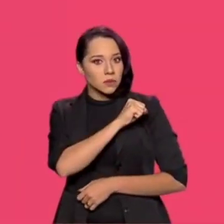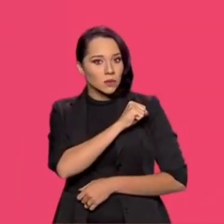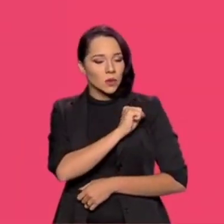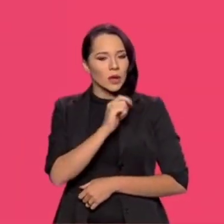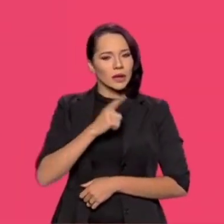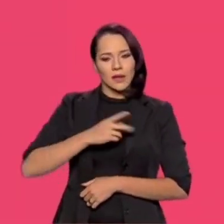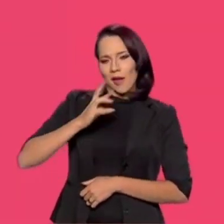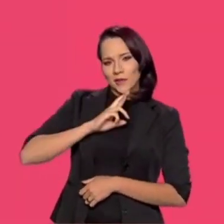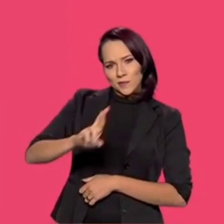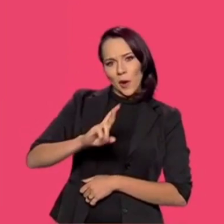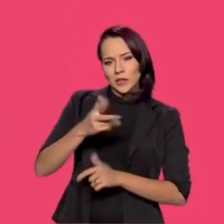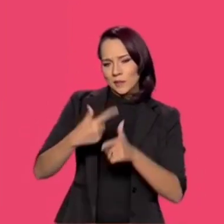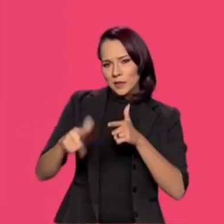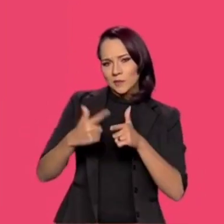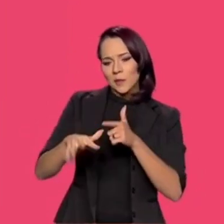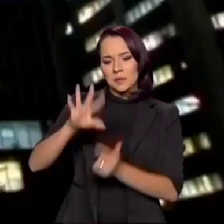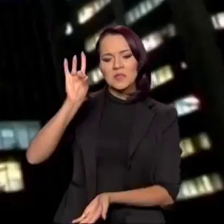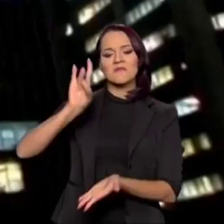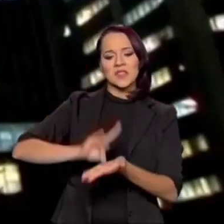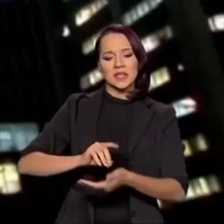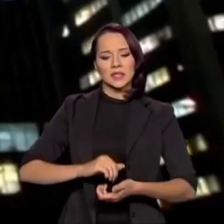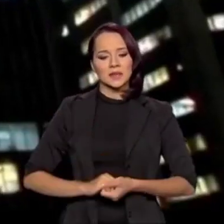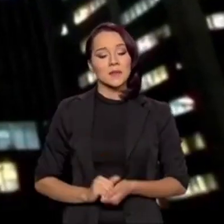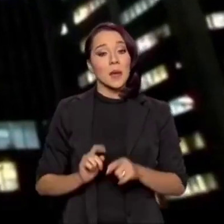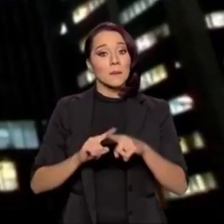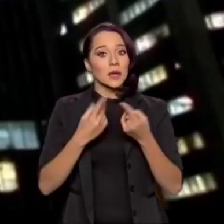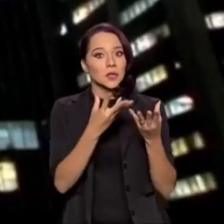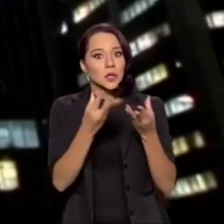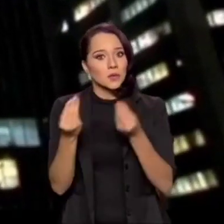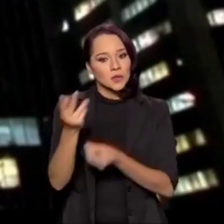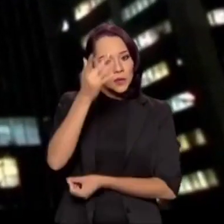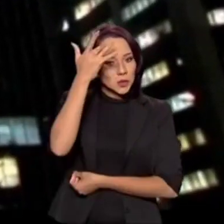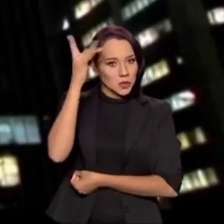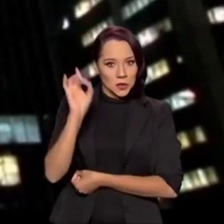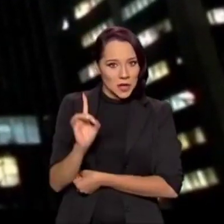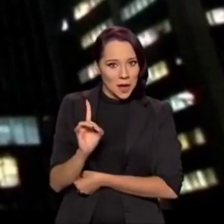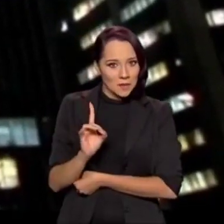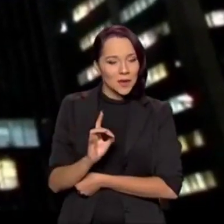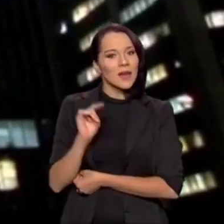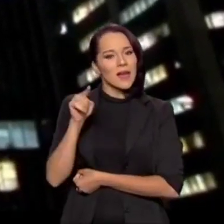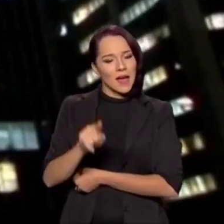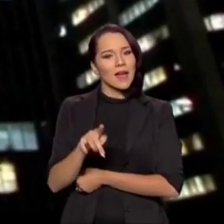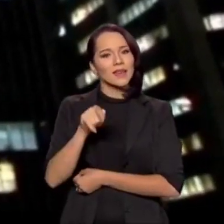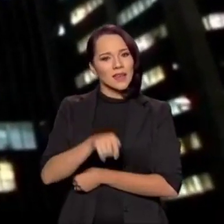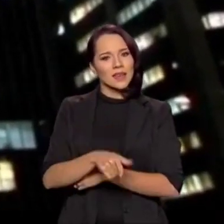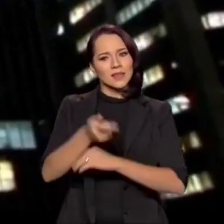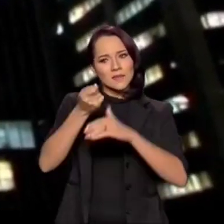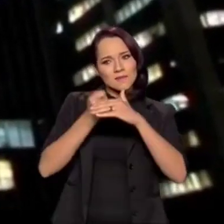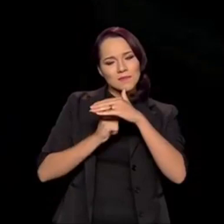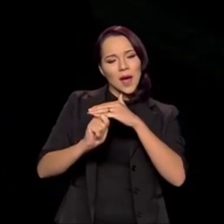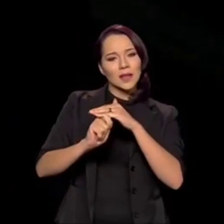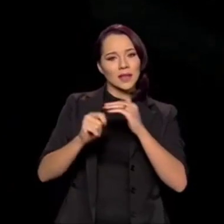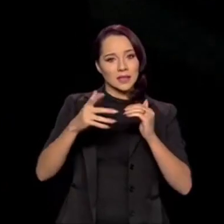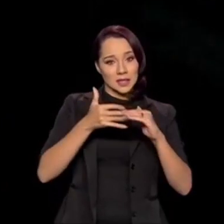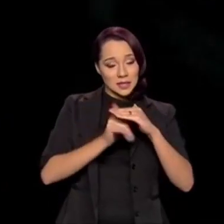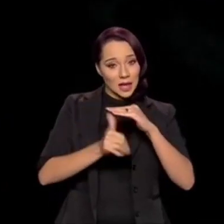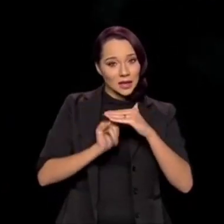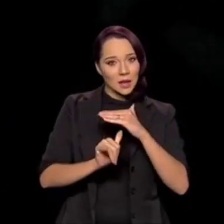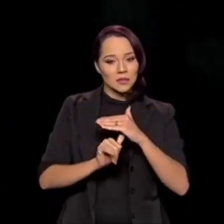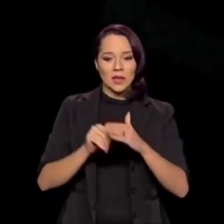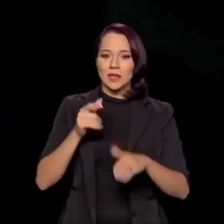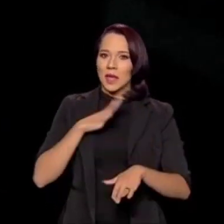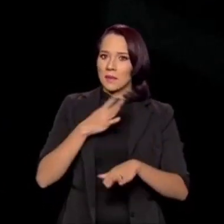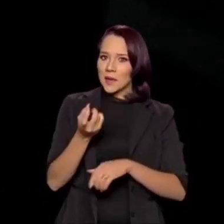traz soluções a problemas reais. Mas o que muita gente não sabe ainda é que as aplicações das startups estão